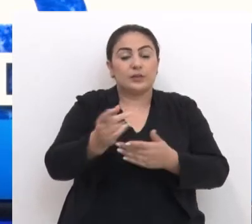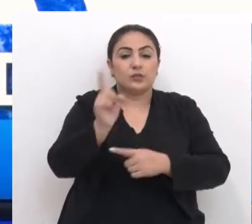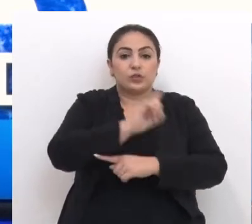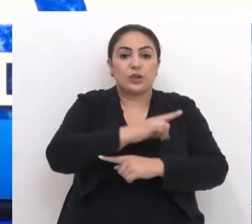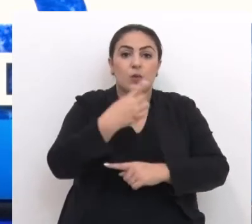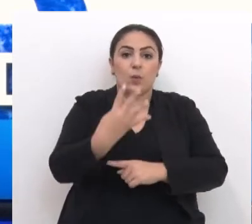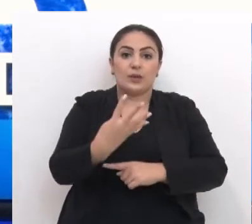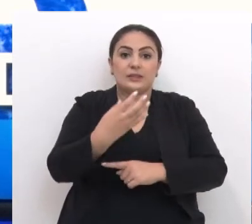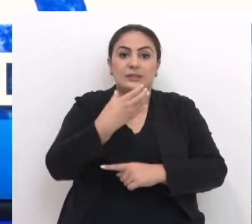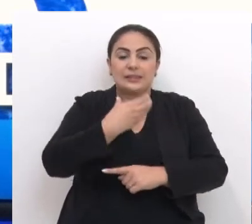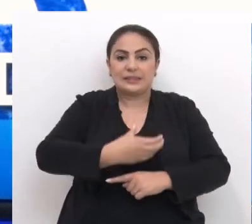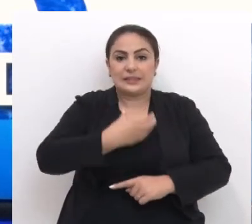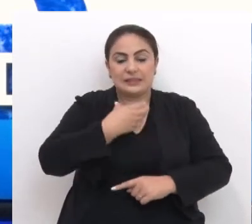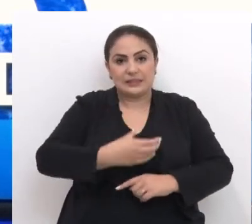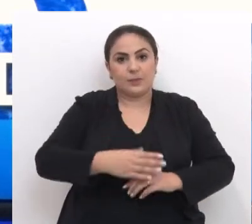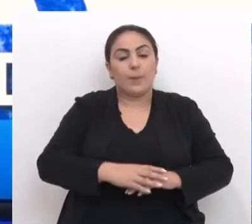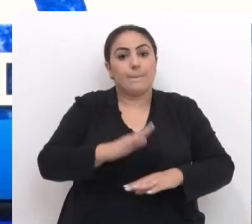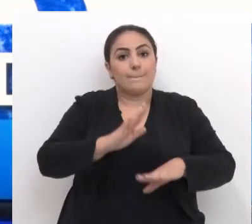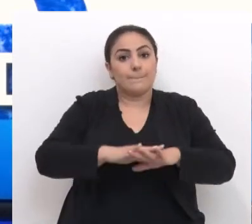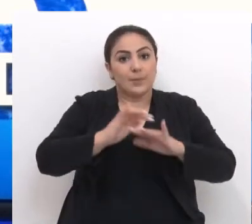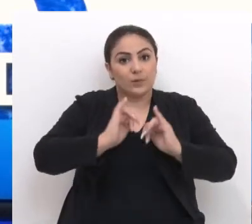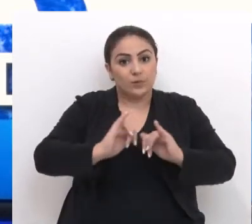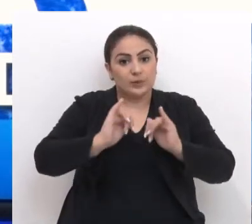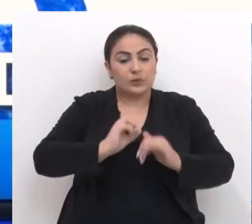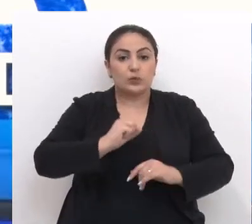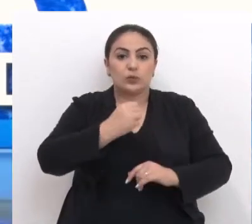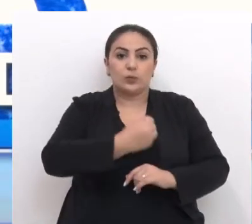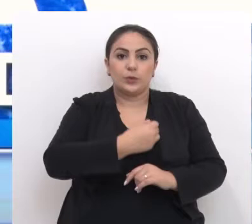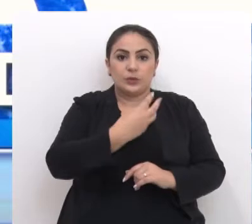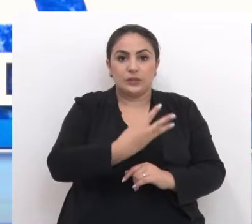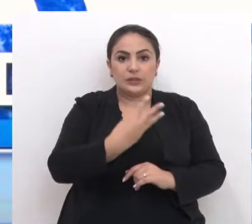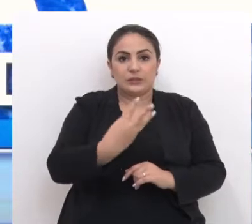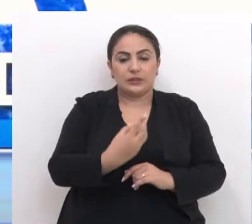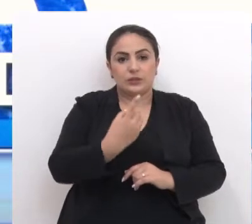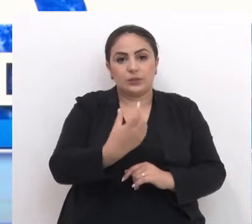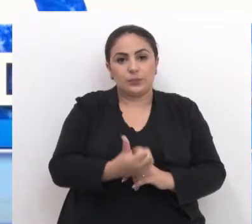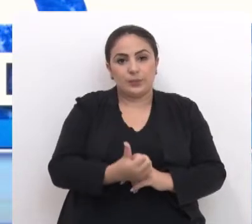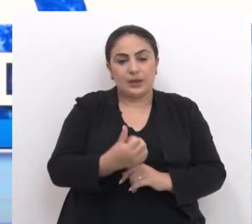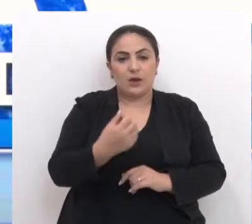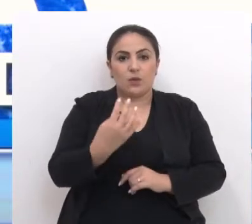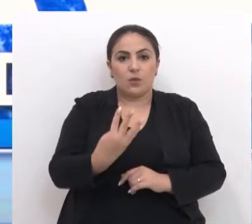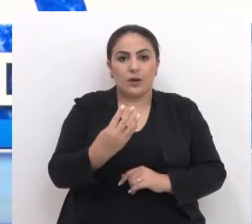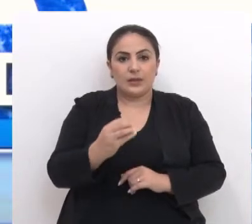inicia no dia 4 de dezembro. Mais informações pelo telefone